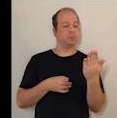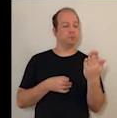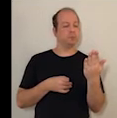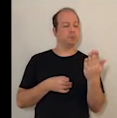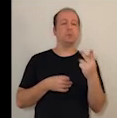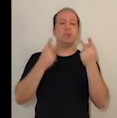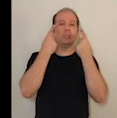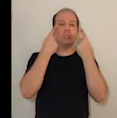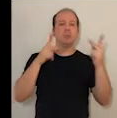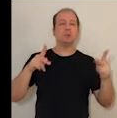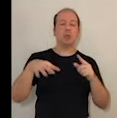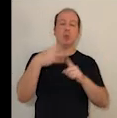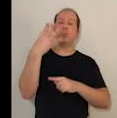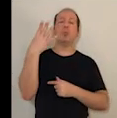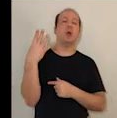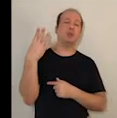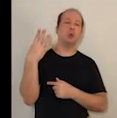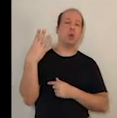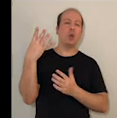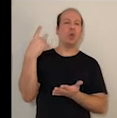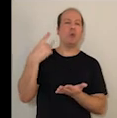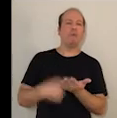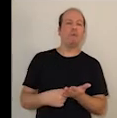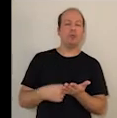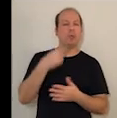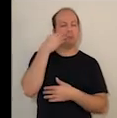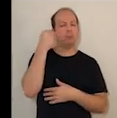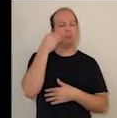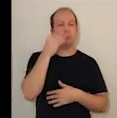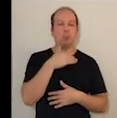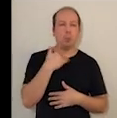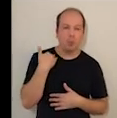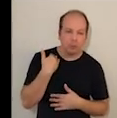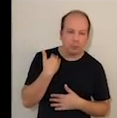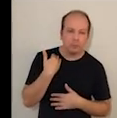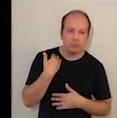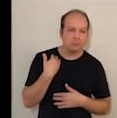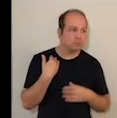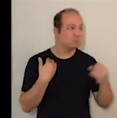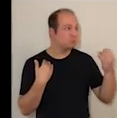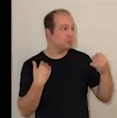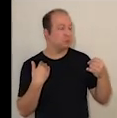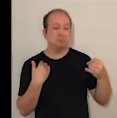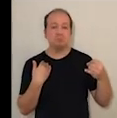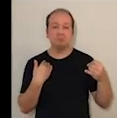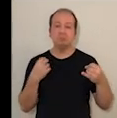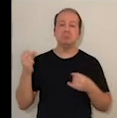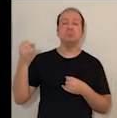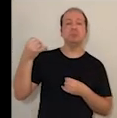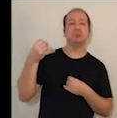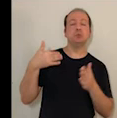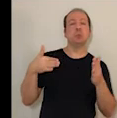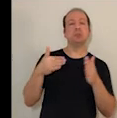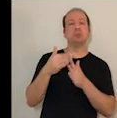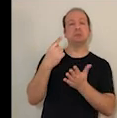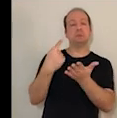Há quatro testemunhas presentes. Todas confirmam a morte do mencionado Volpone? Sim,